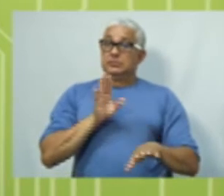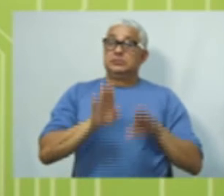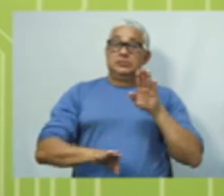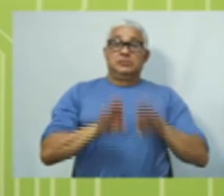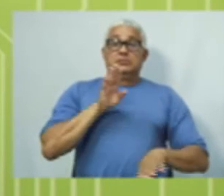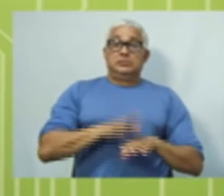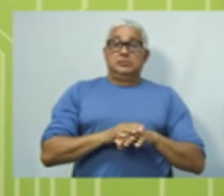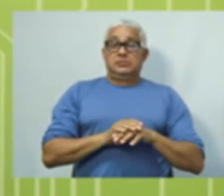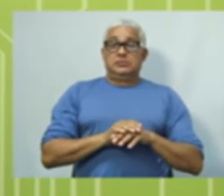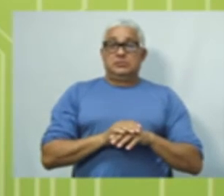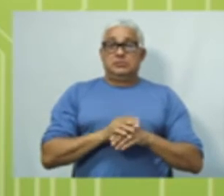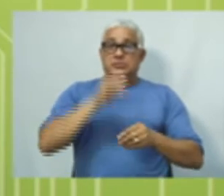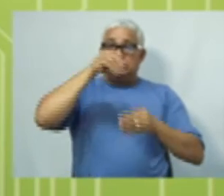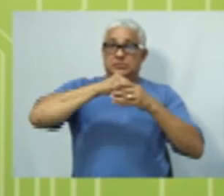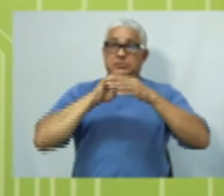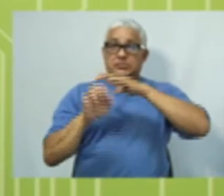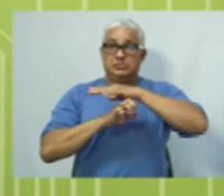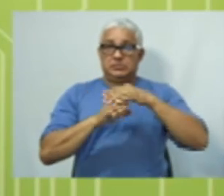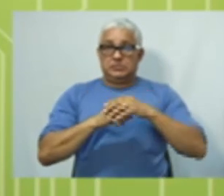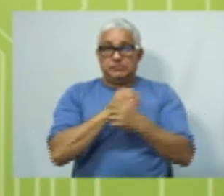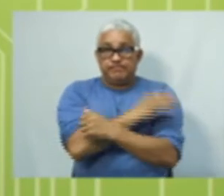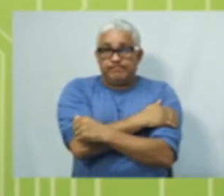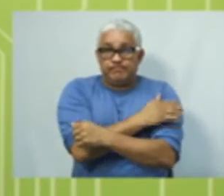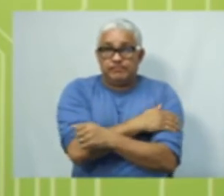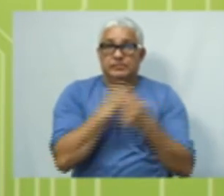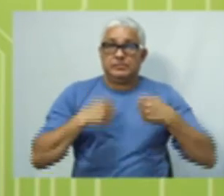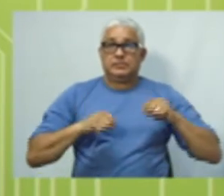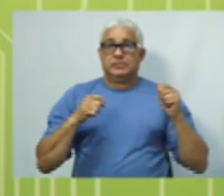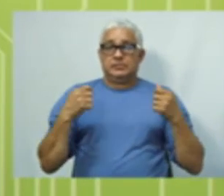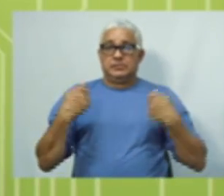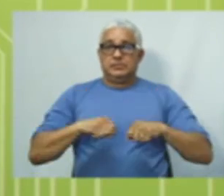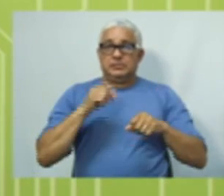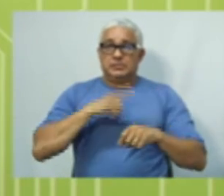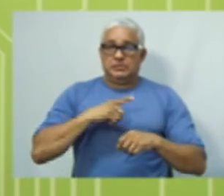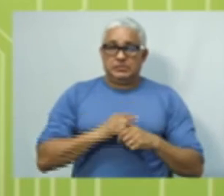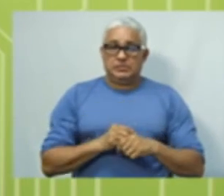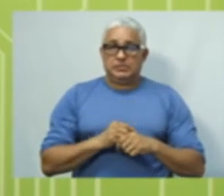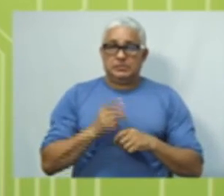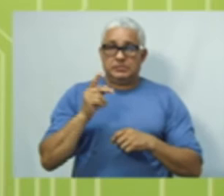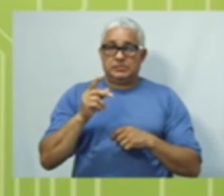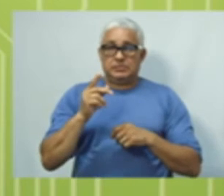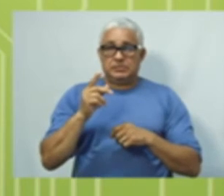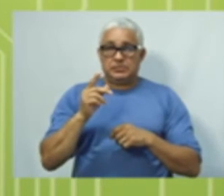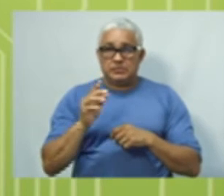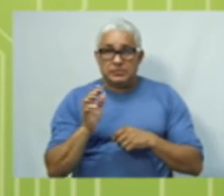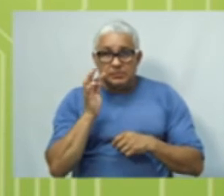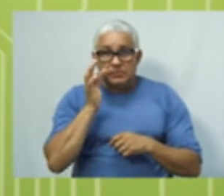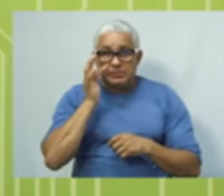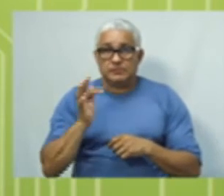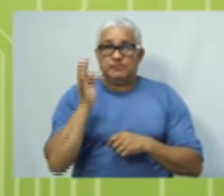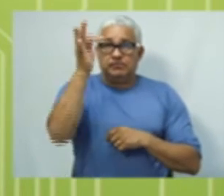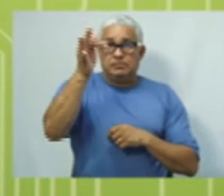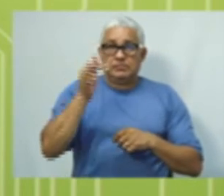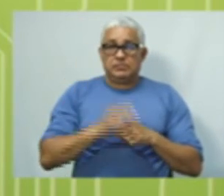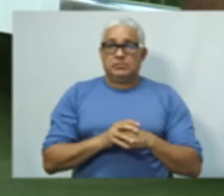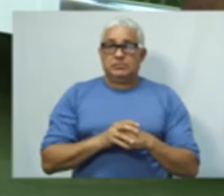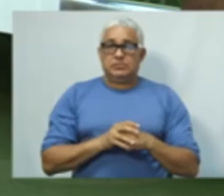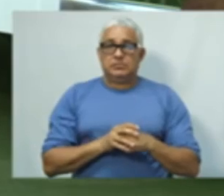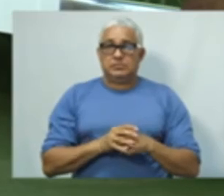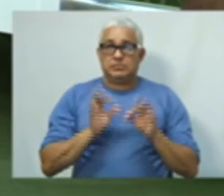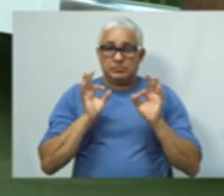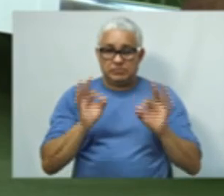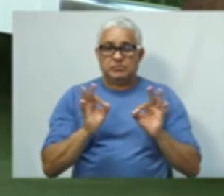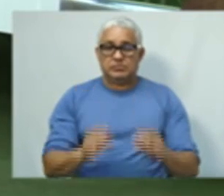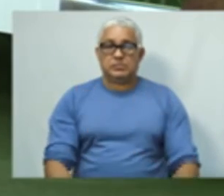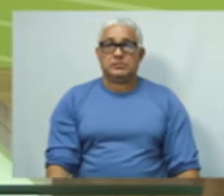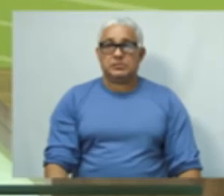do porte da empresa, né? Uma empresa de grande porte, ela precisa ter essa projeção aí de longo prazo, não é isso, professor? Isso